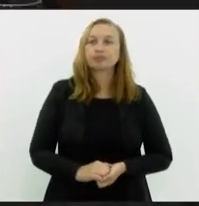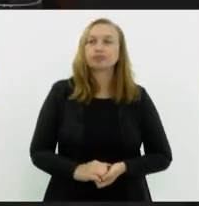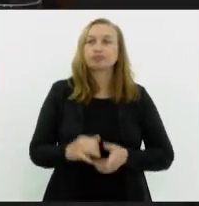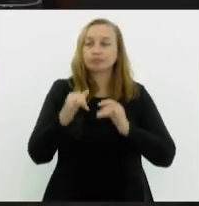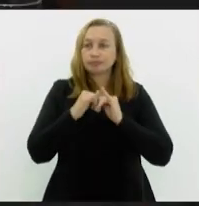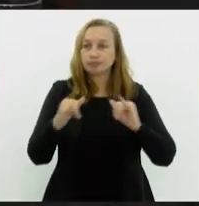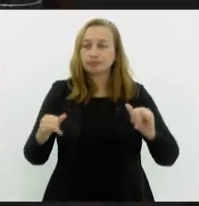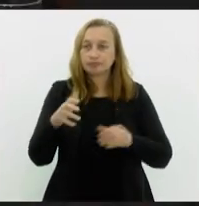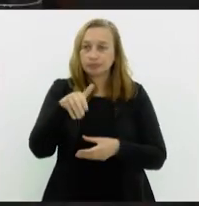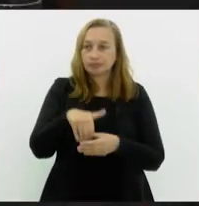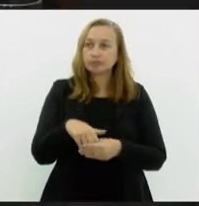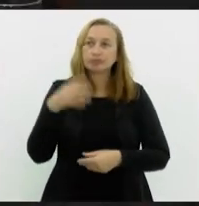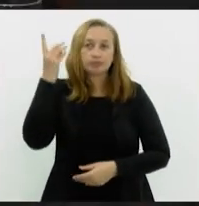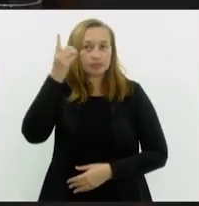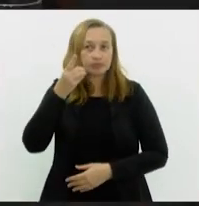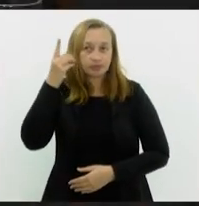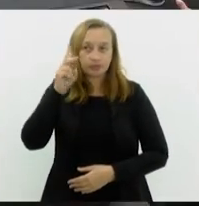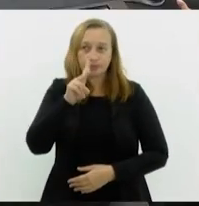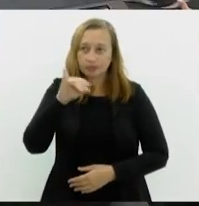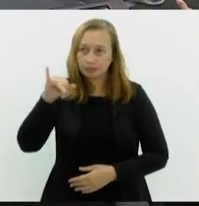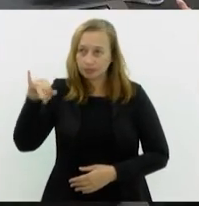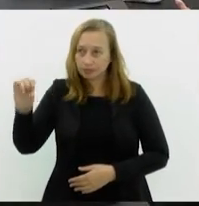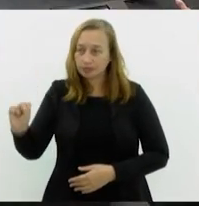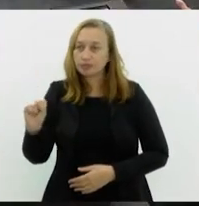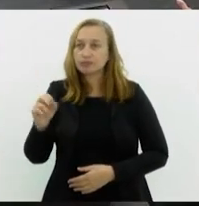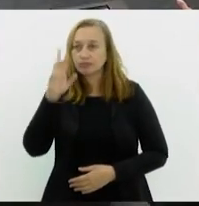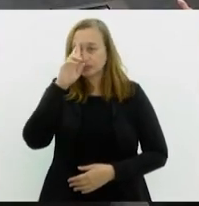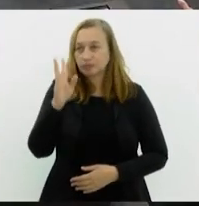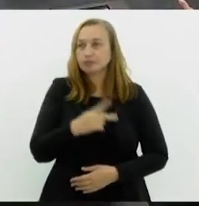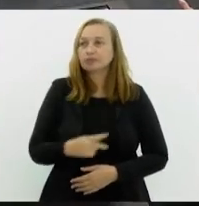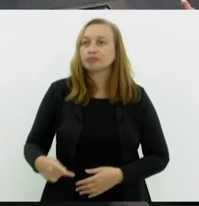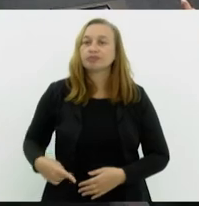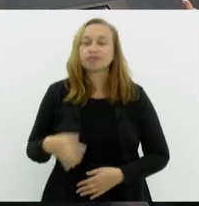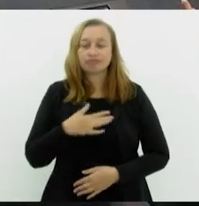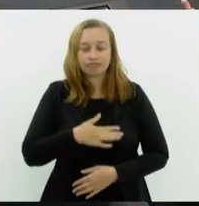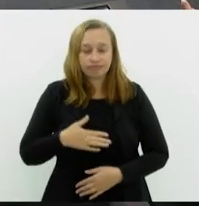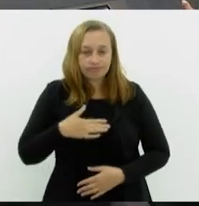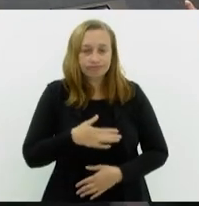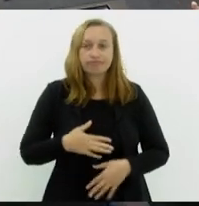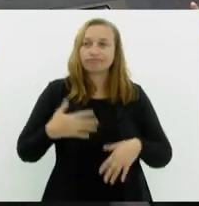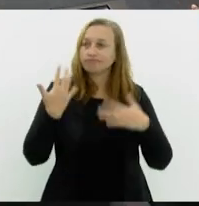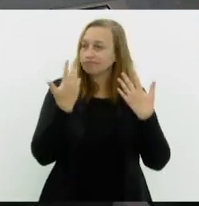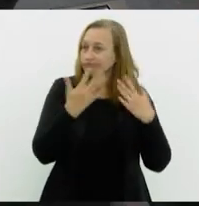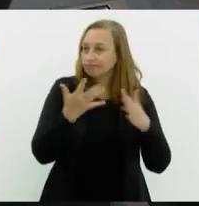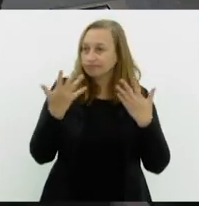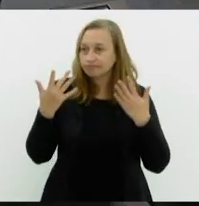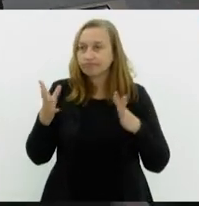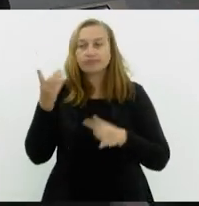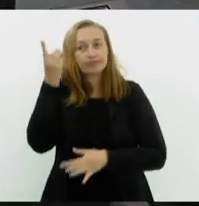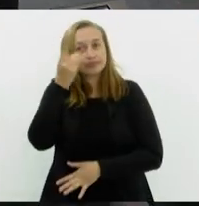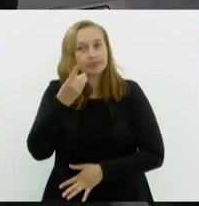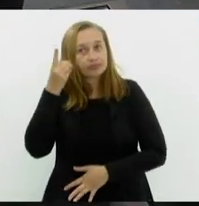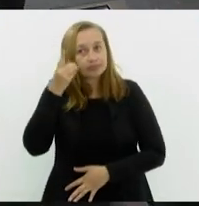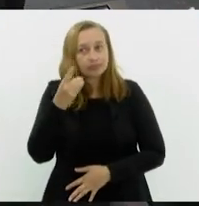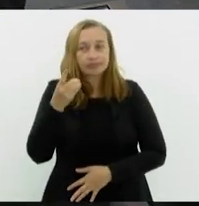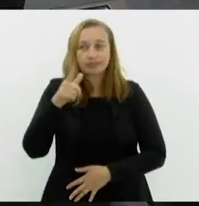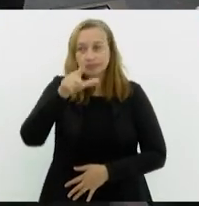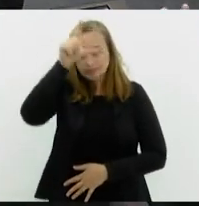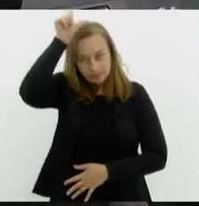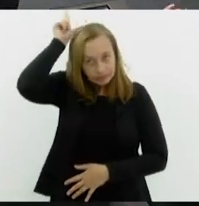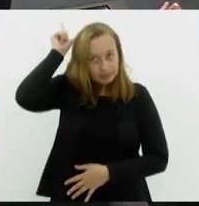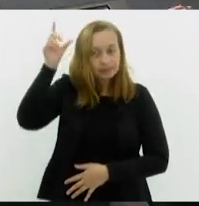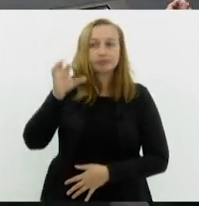de voto, deputado Vinícius Cozzolino. Senhora presidente, eu gostaria de parabenizar os deputados Luiz Paulo e